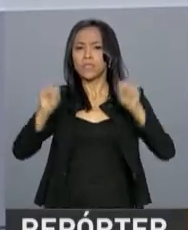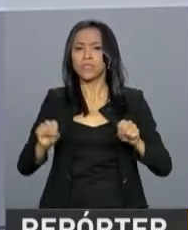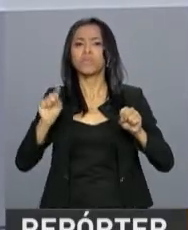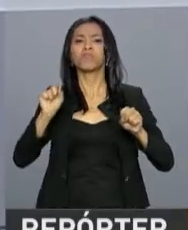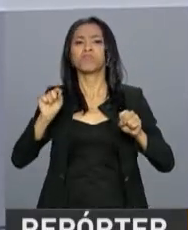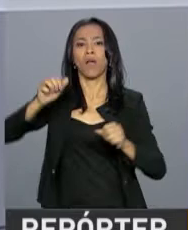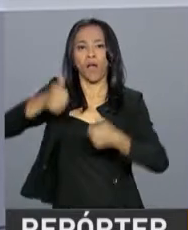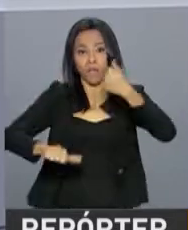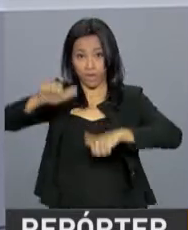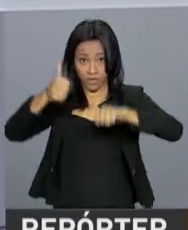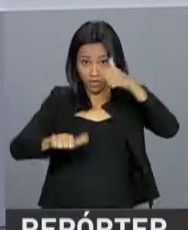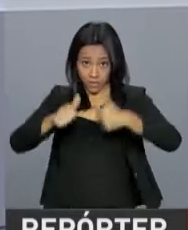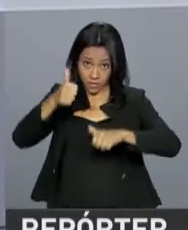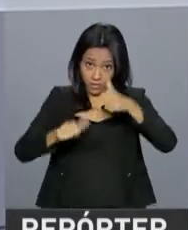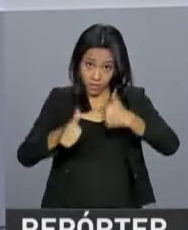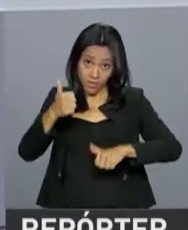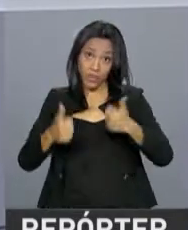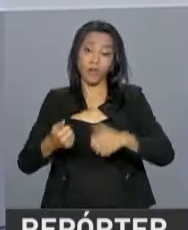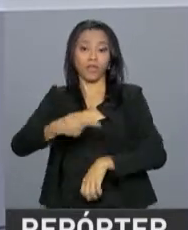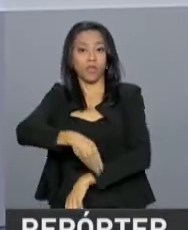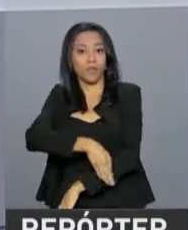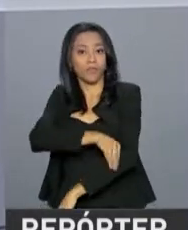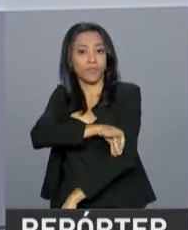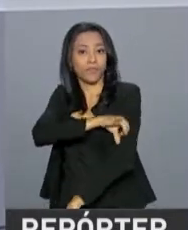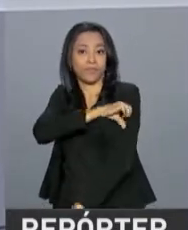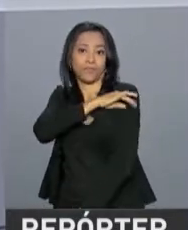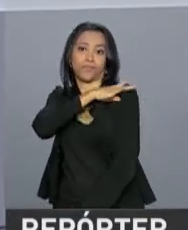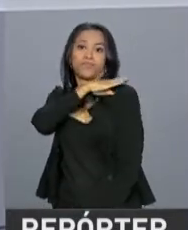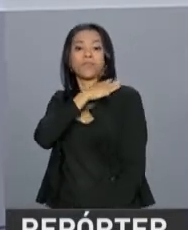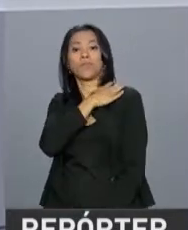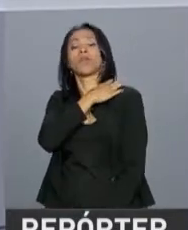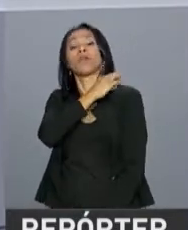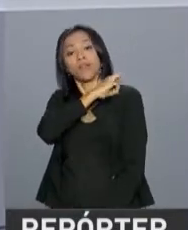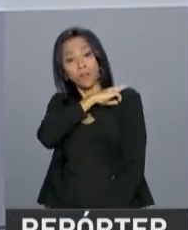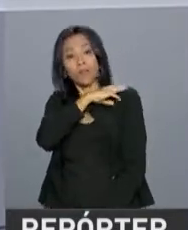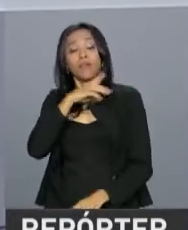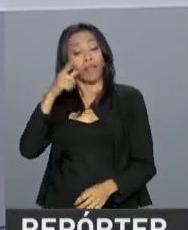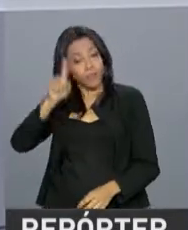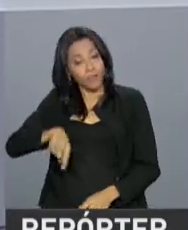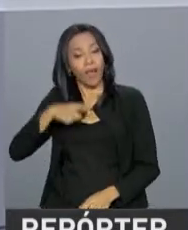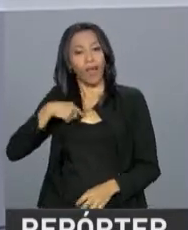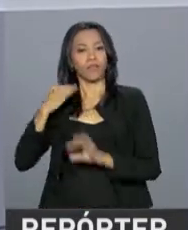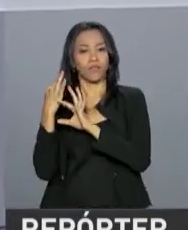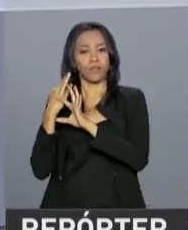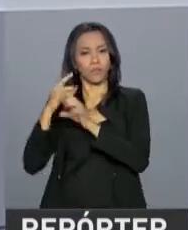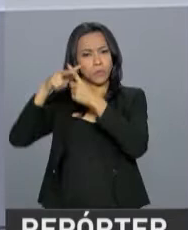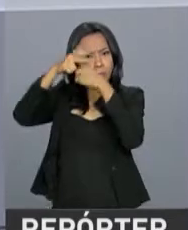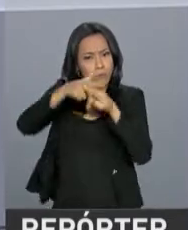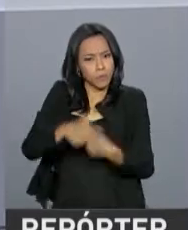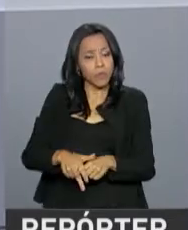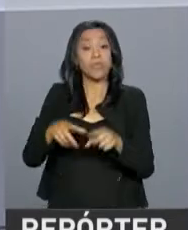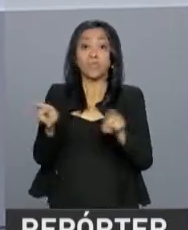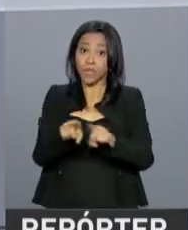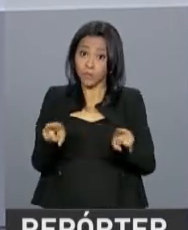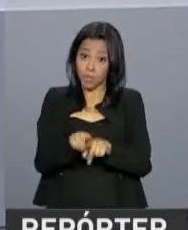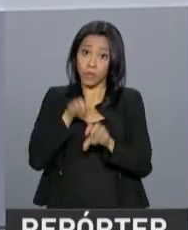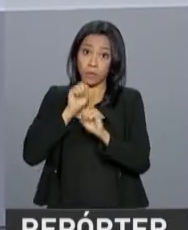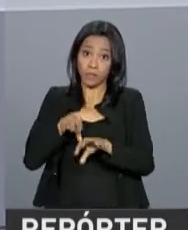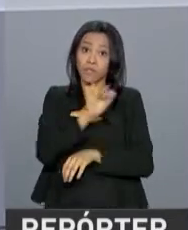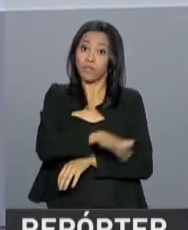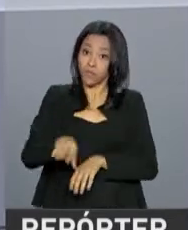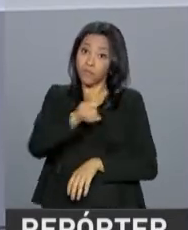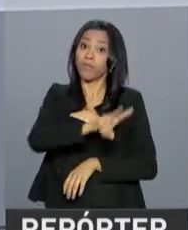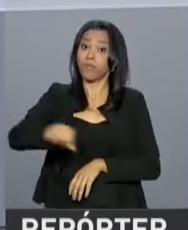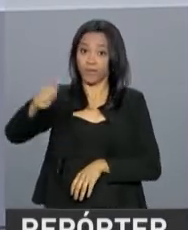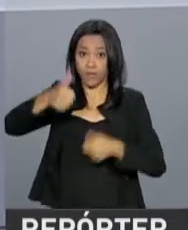educação básica está sendo atualizado agora educação infantil também vai ser avaliada e no ensino fundamental a